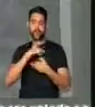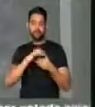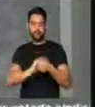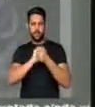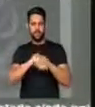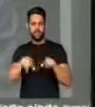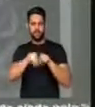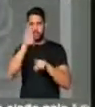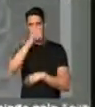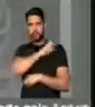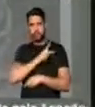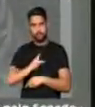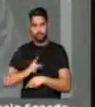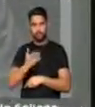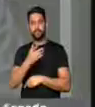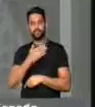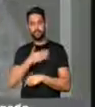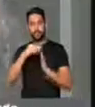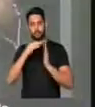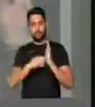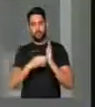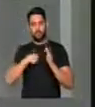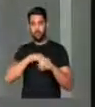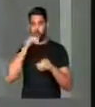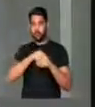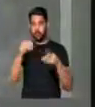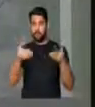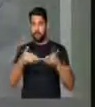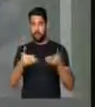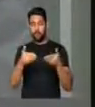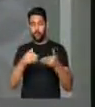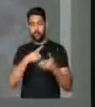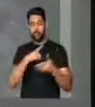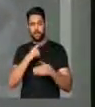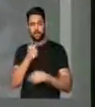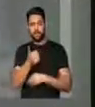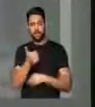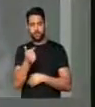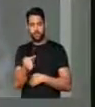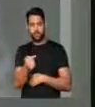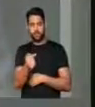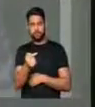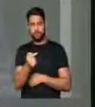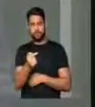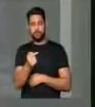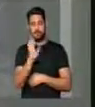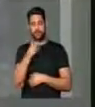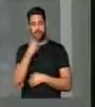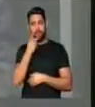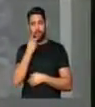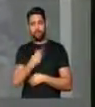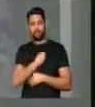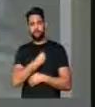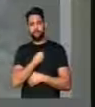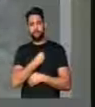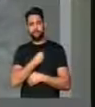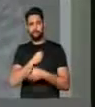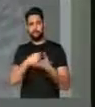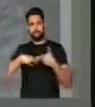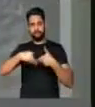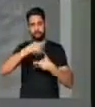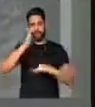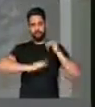aqui também, senhor presidente, a medida que votamos hoje, a 727, ela traz com